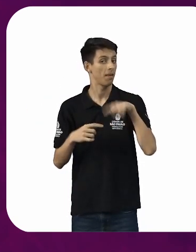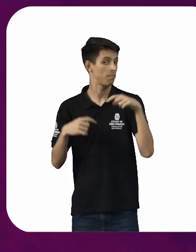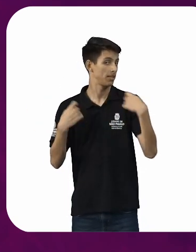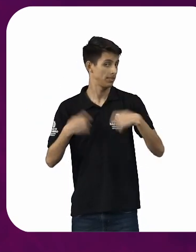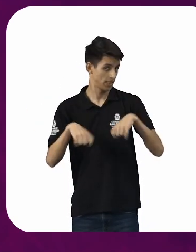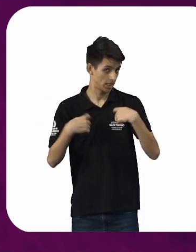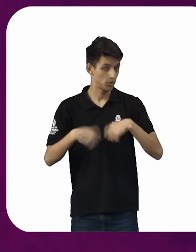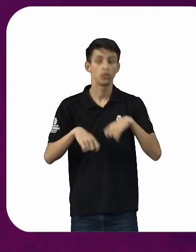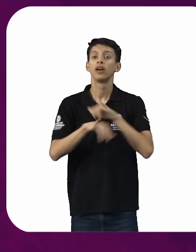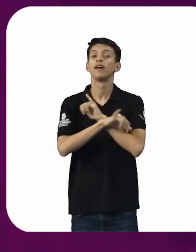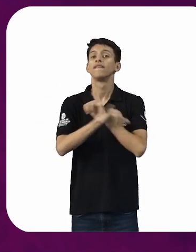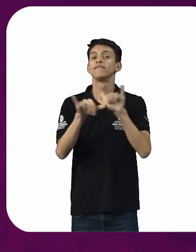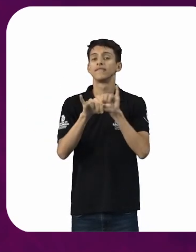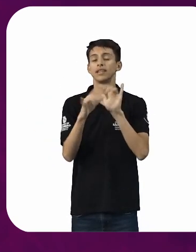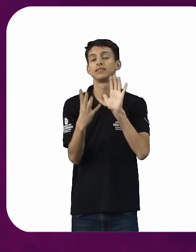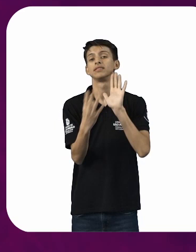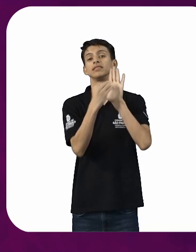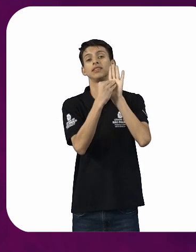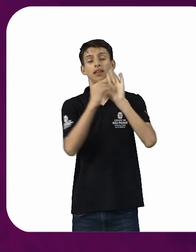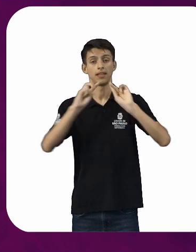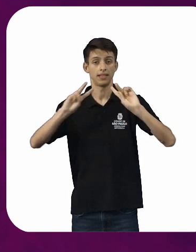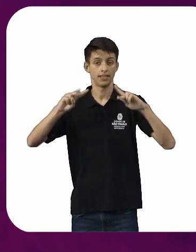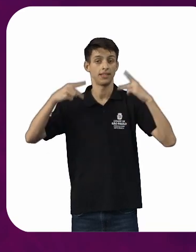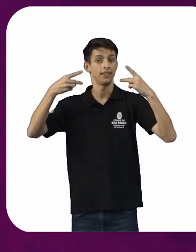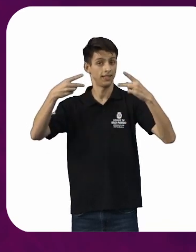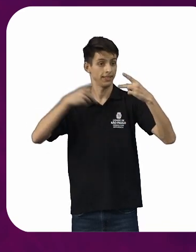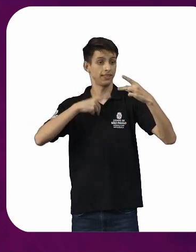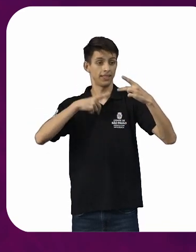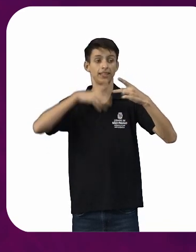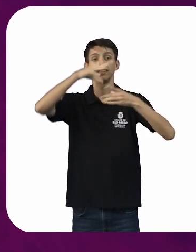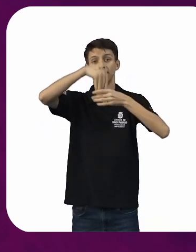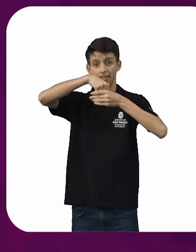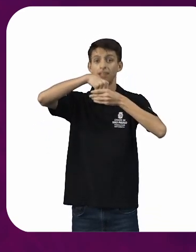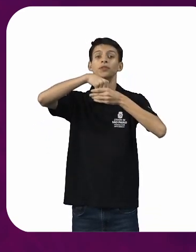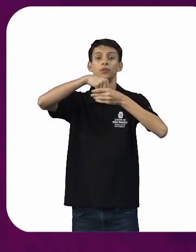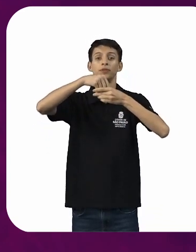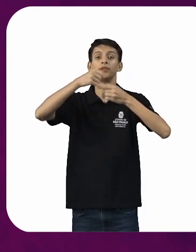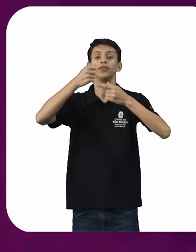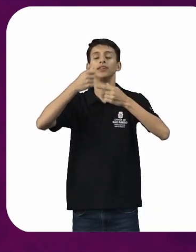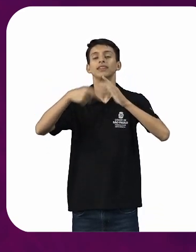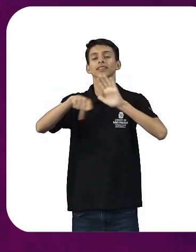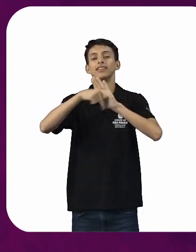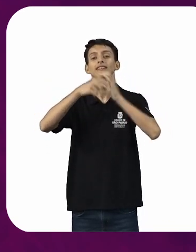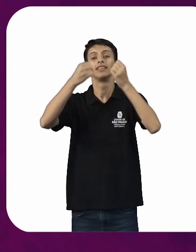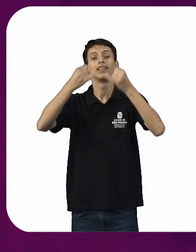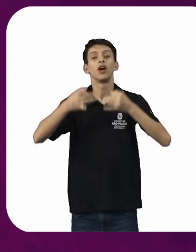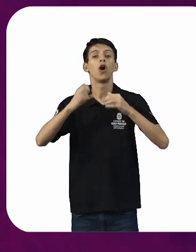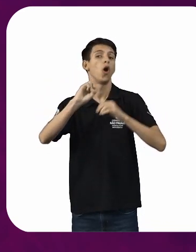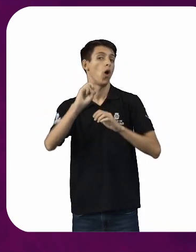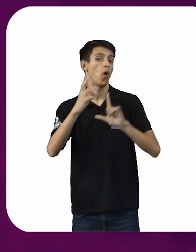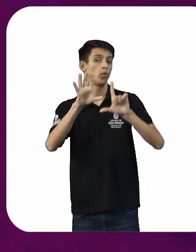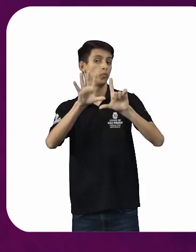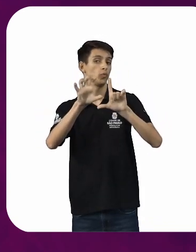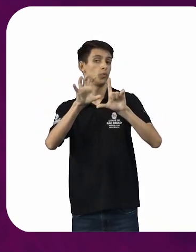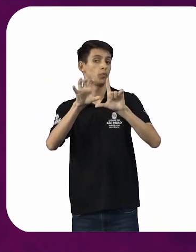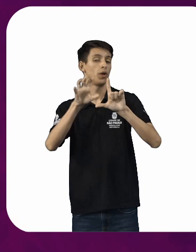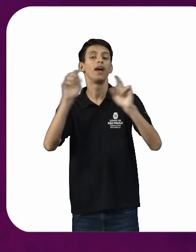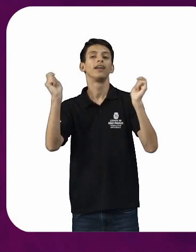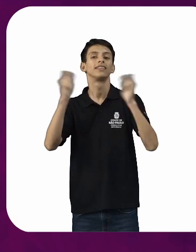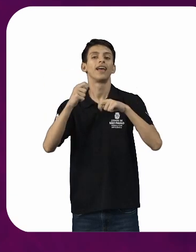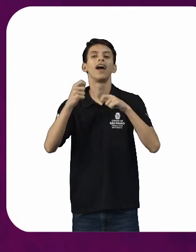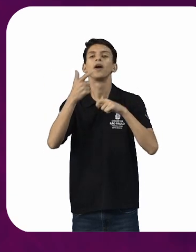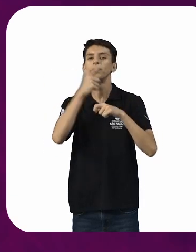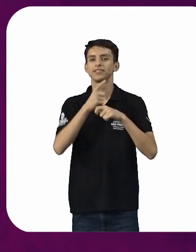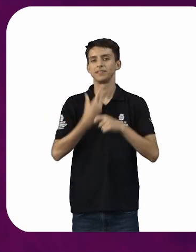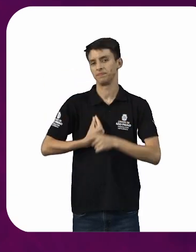a presença utilizando o link disponível na descrição do vídeo ou pelo QR Code que aparece aqui no canto da